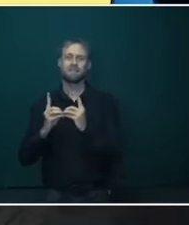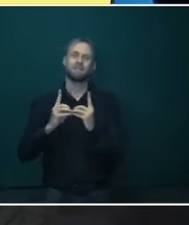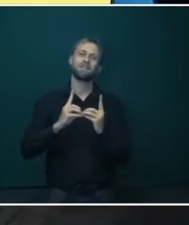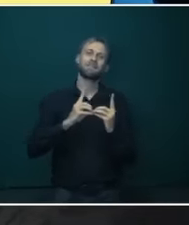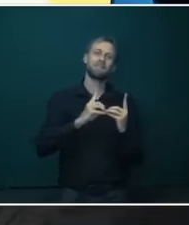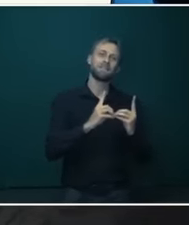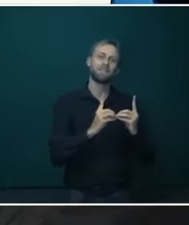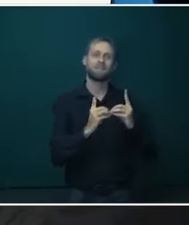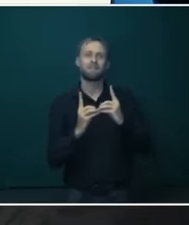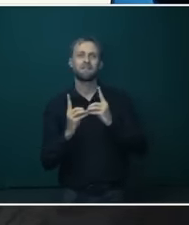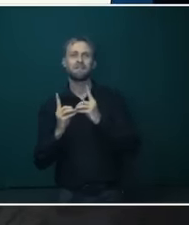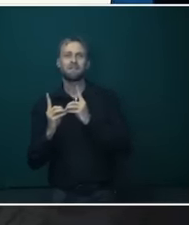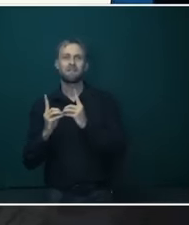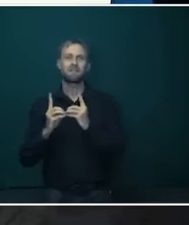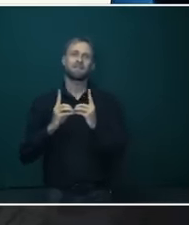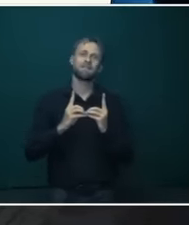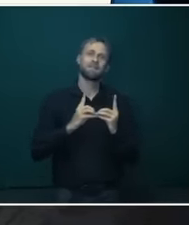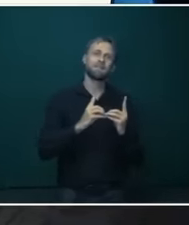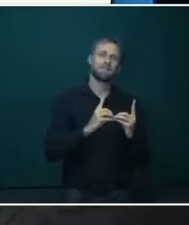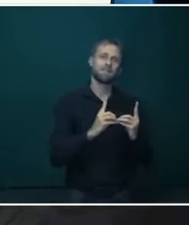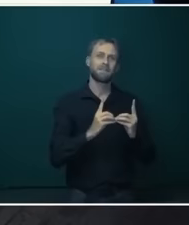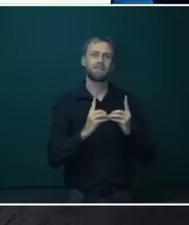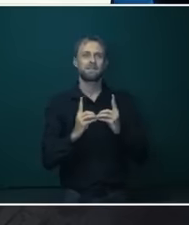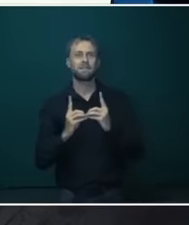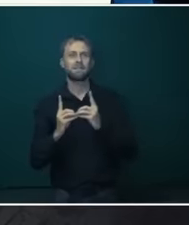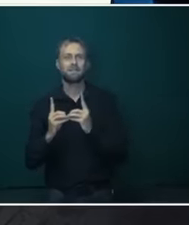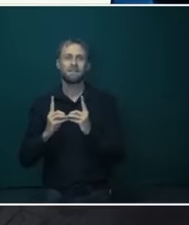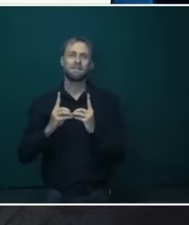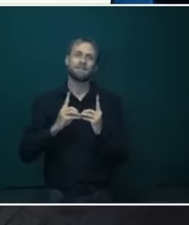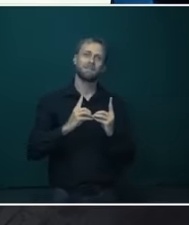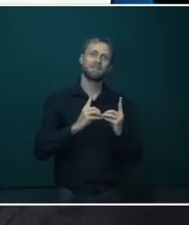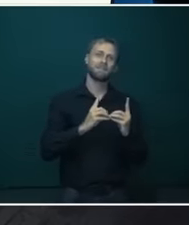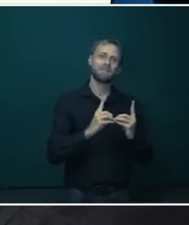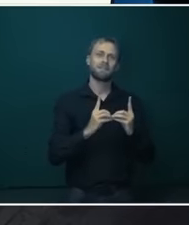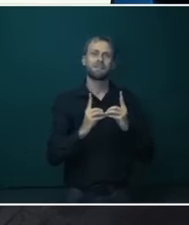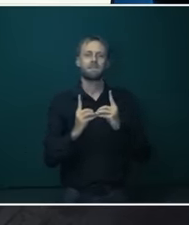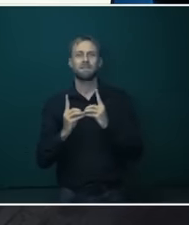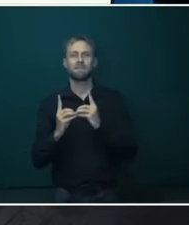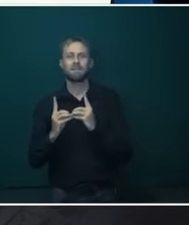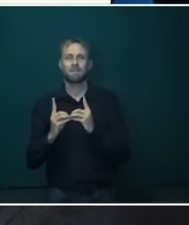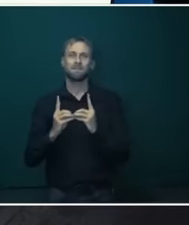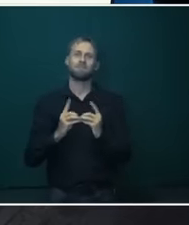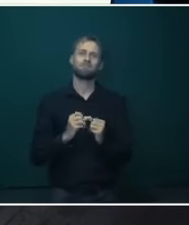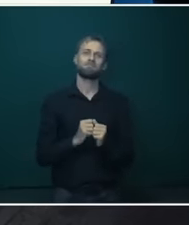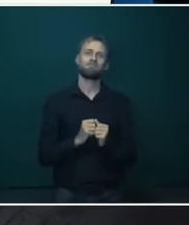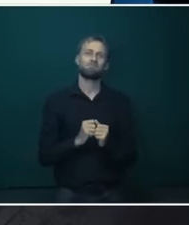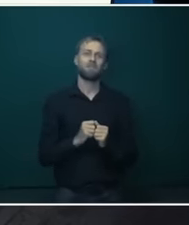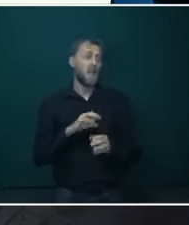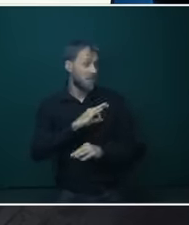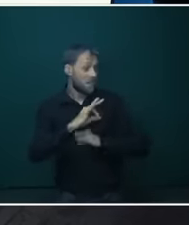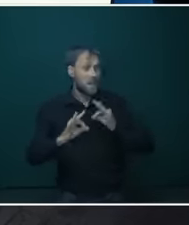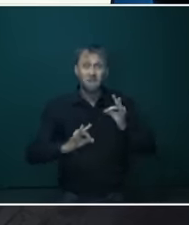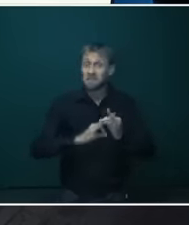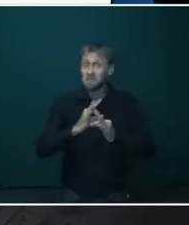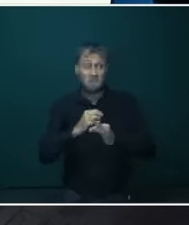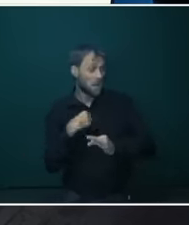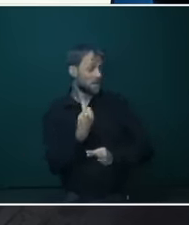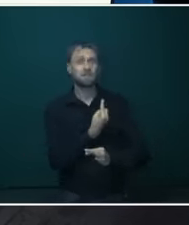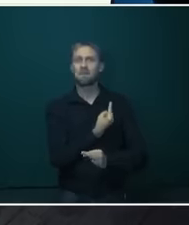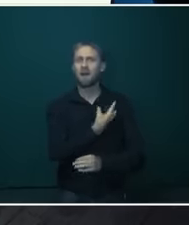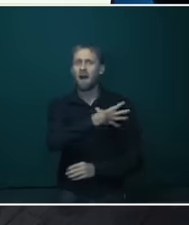Guguinha na sanfona, acústico do Henrique Juliano, hein? Quem diria, hein? Primeira vez. De todos os nossos planos,